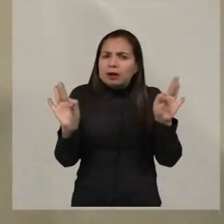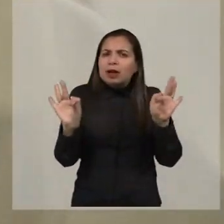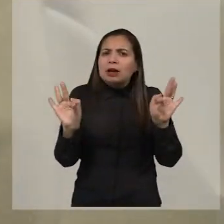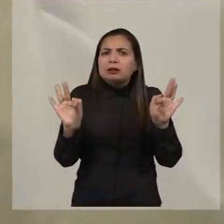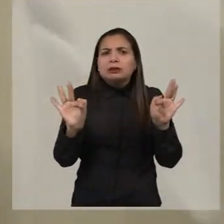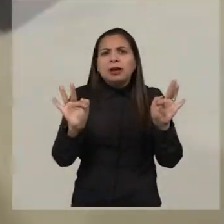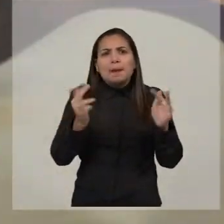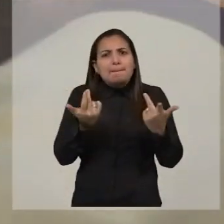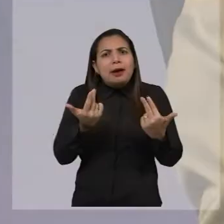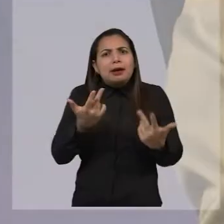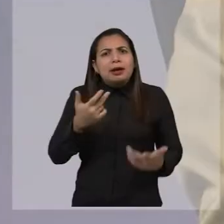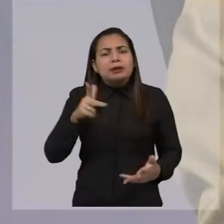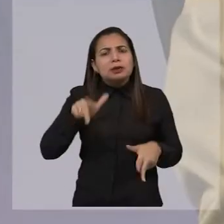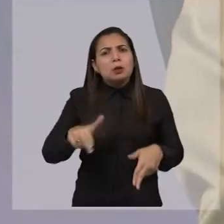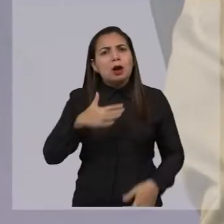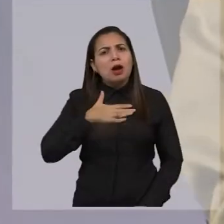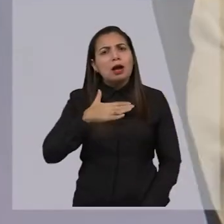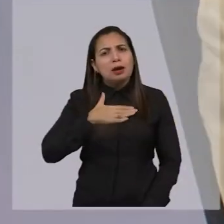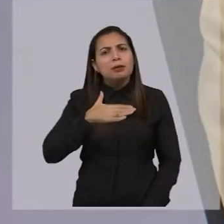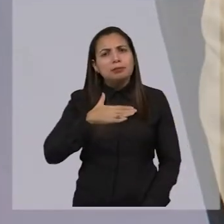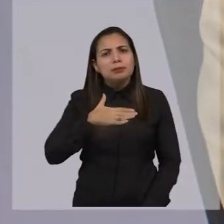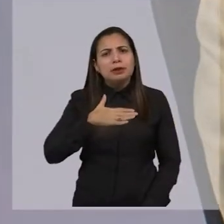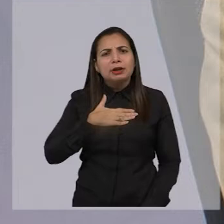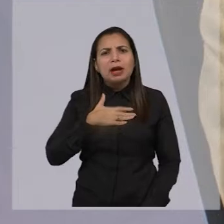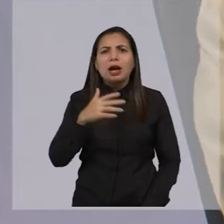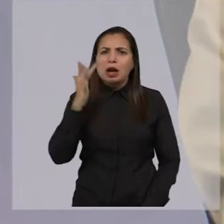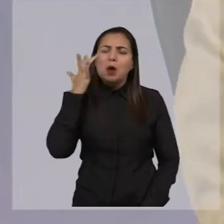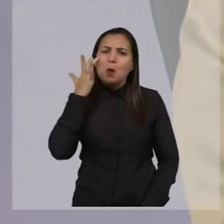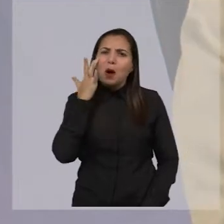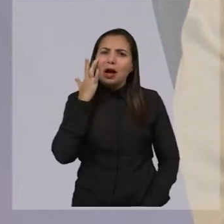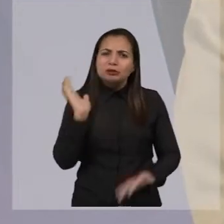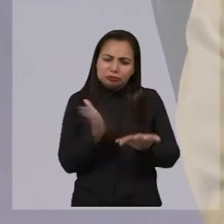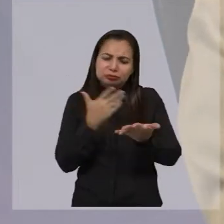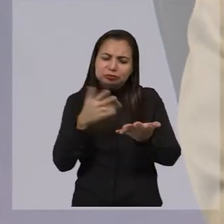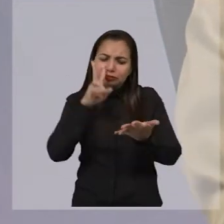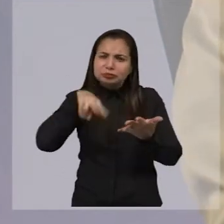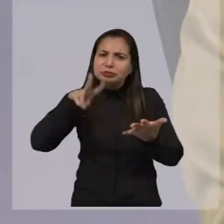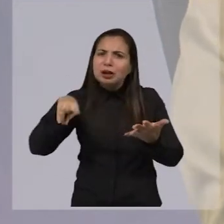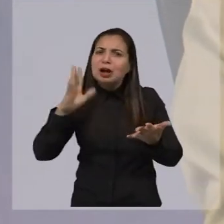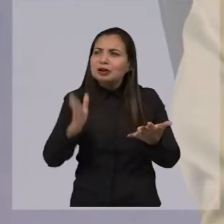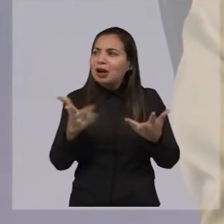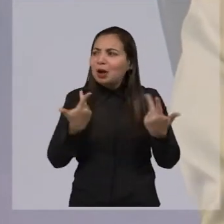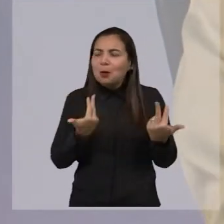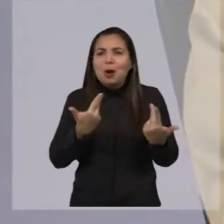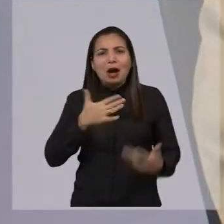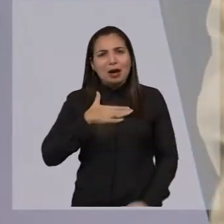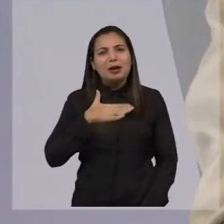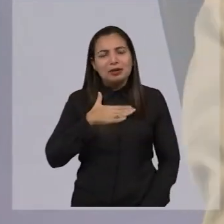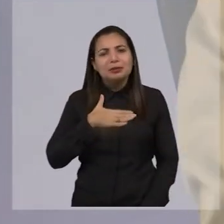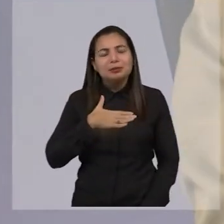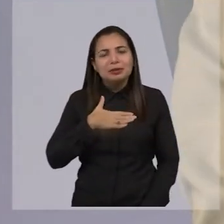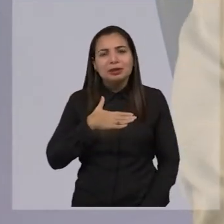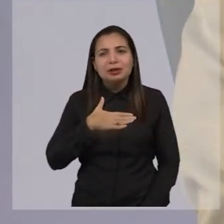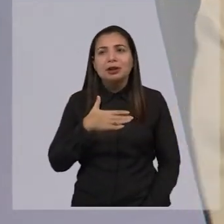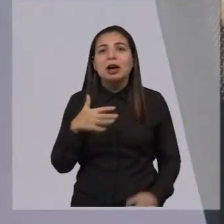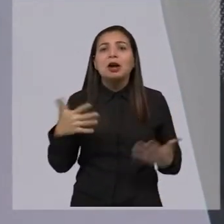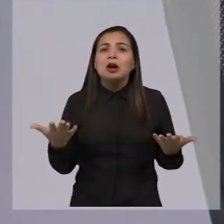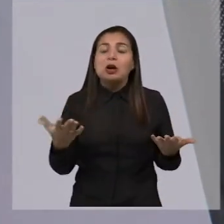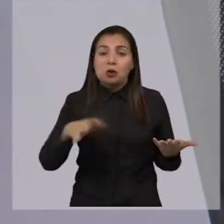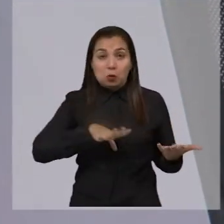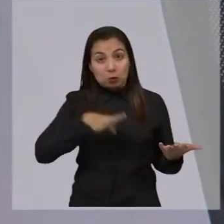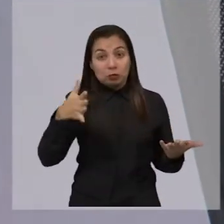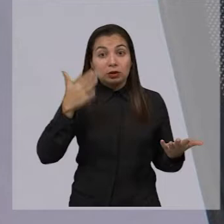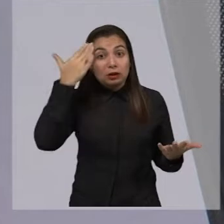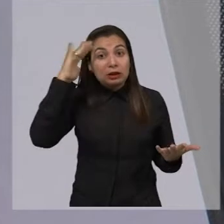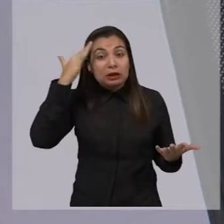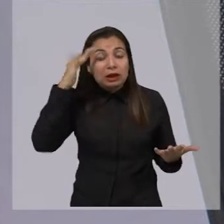parecida com a frase que eu tenho aqui. Tem a impressão que ele folheou isso aqui, compulsou isso aqui. Mas a coragem de